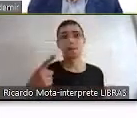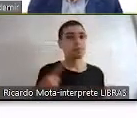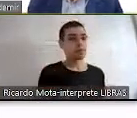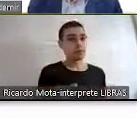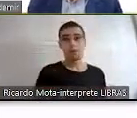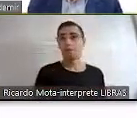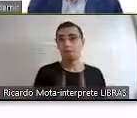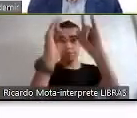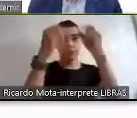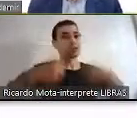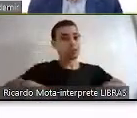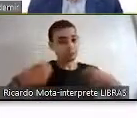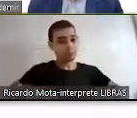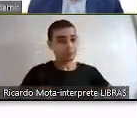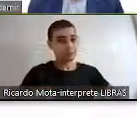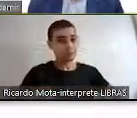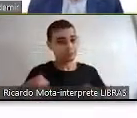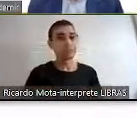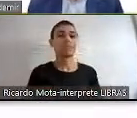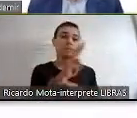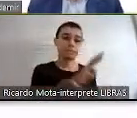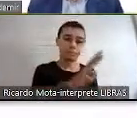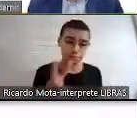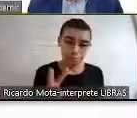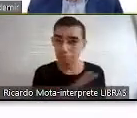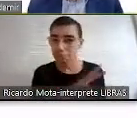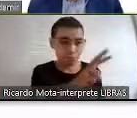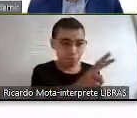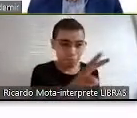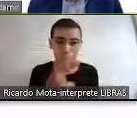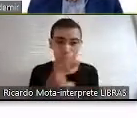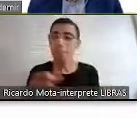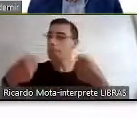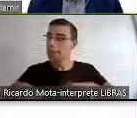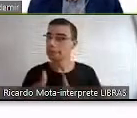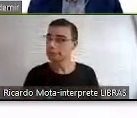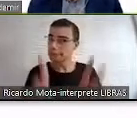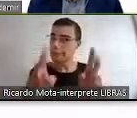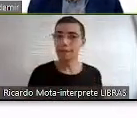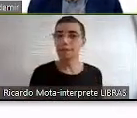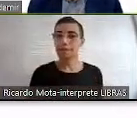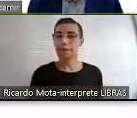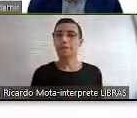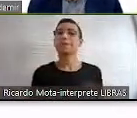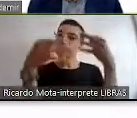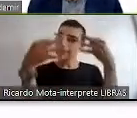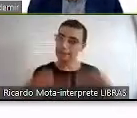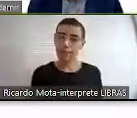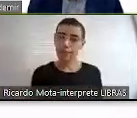manutenção preventiva periódica para garantir a solidez e a segurança da sua estrutura.